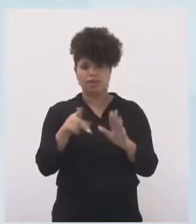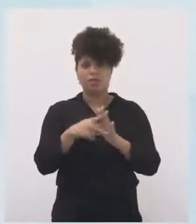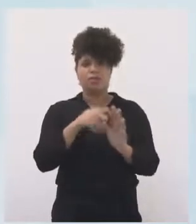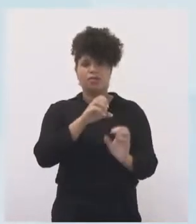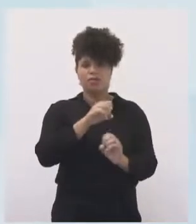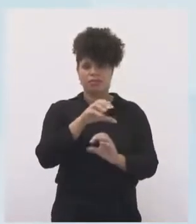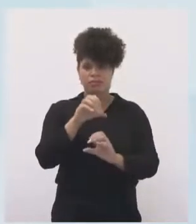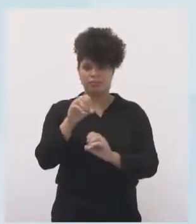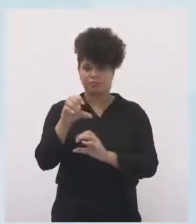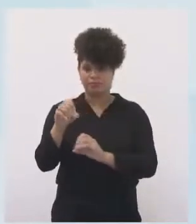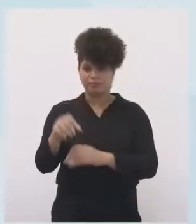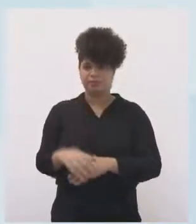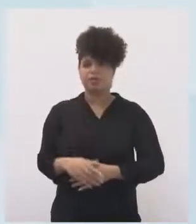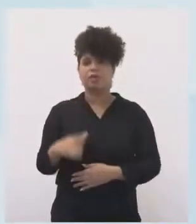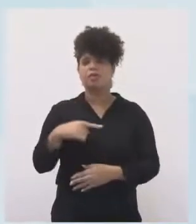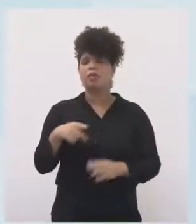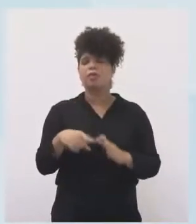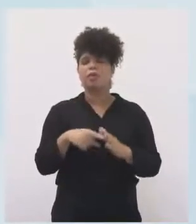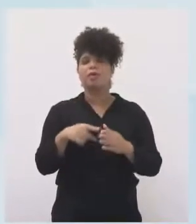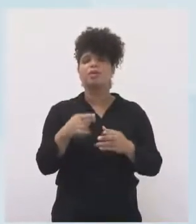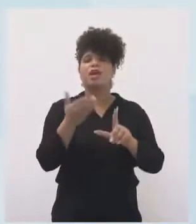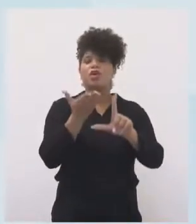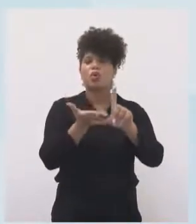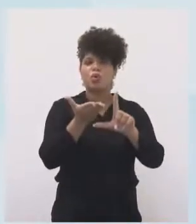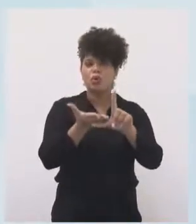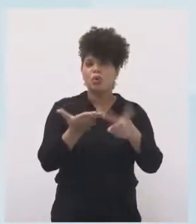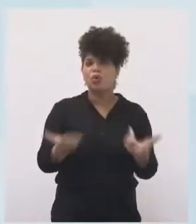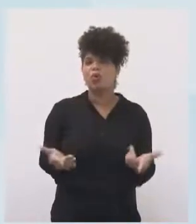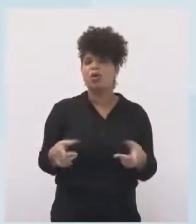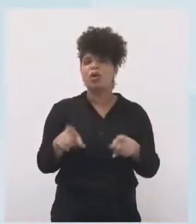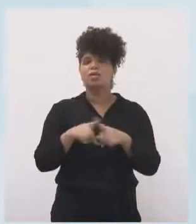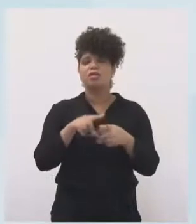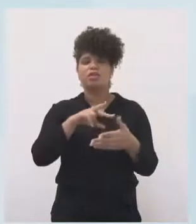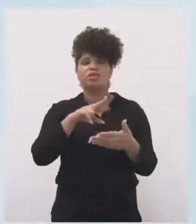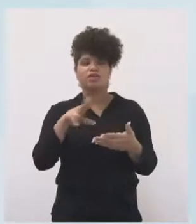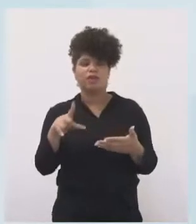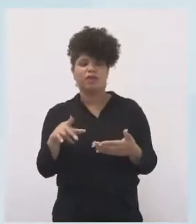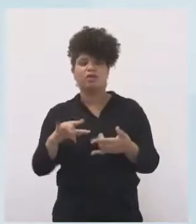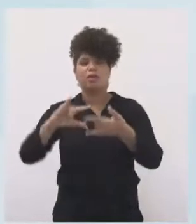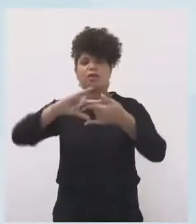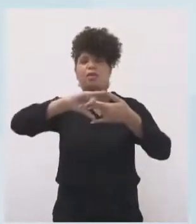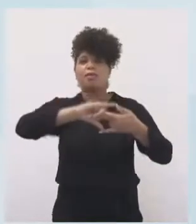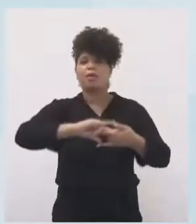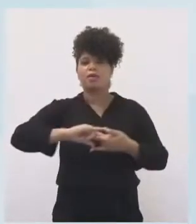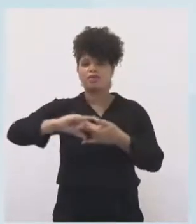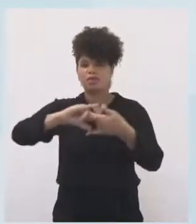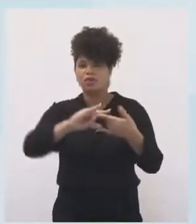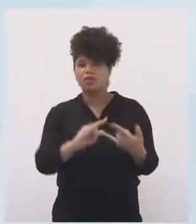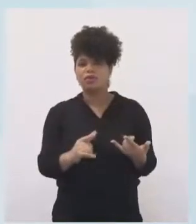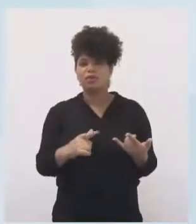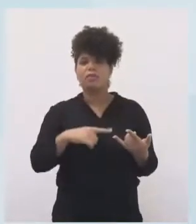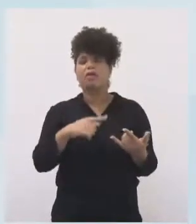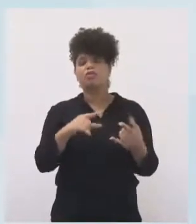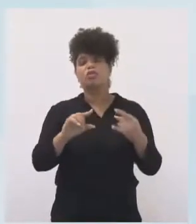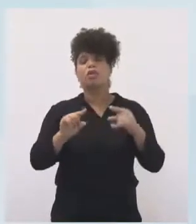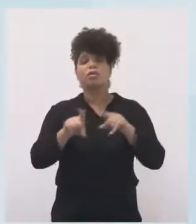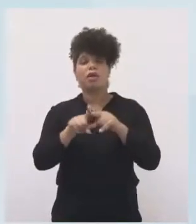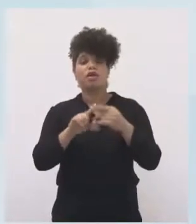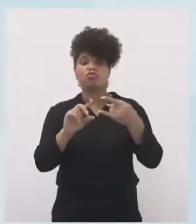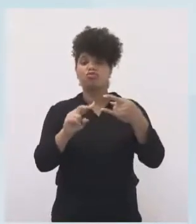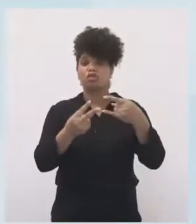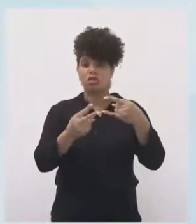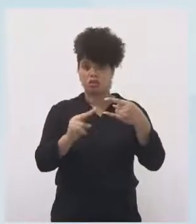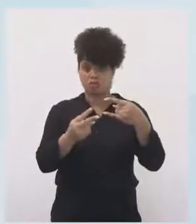educacionais que nós temos, como o Google Classroom, o Clever, a Microsoft Teams e muitas outras. Ela tem um